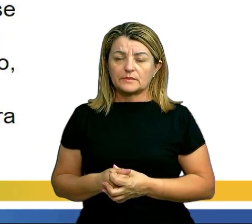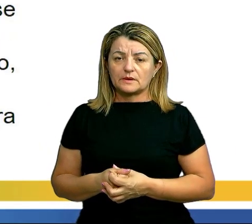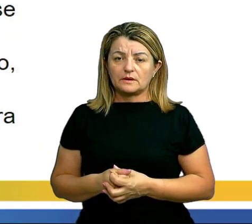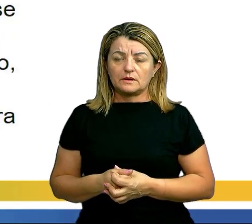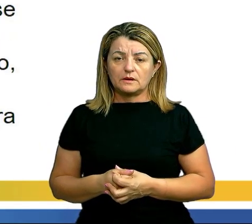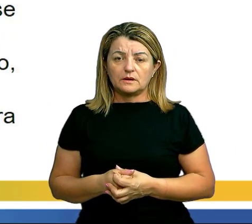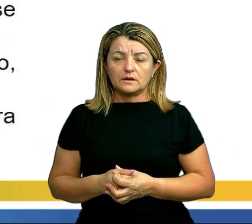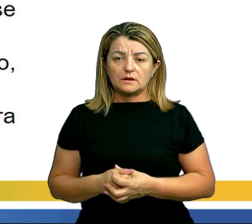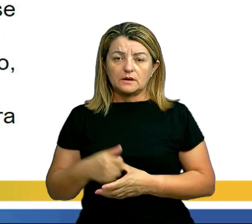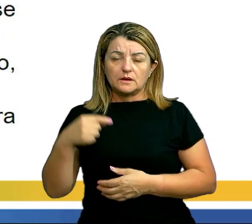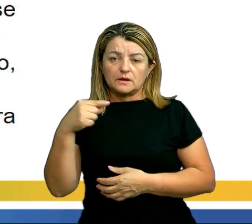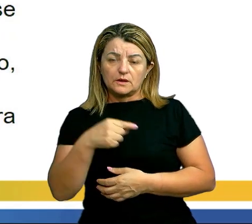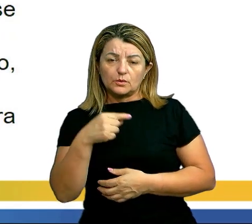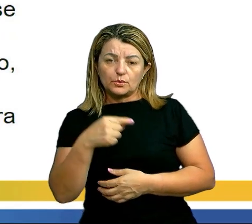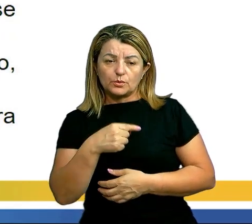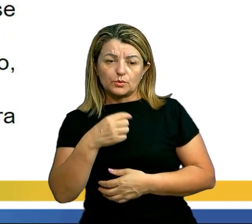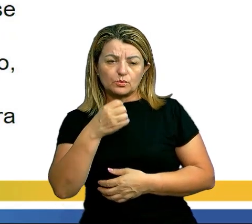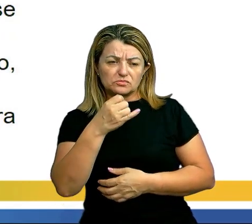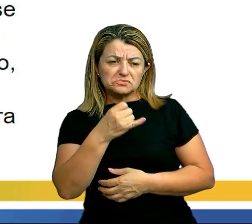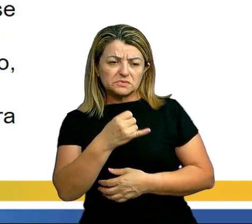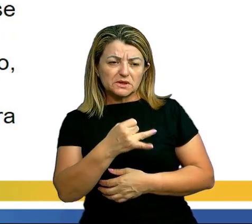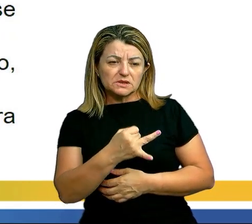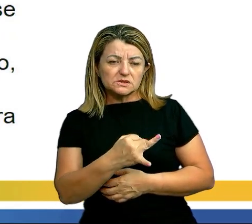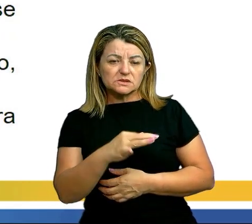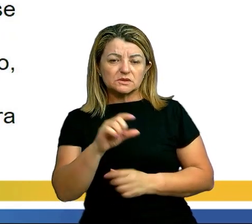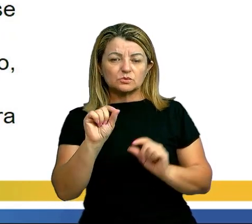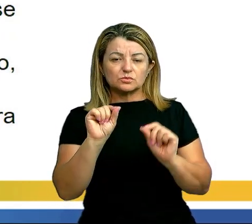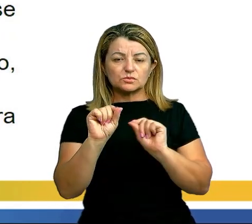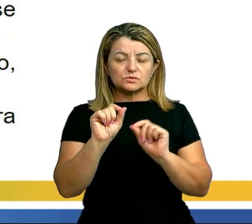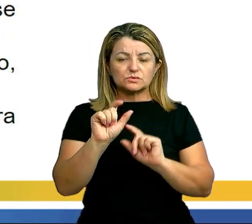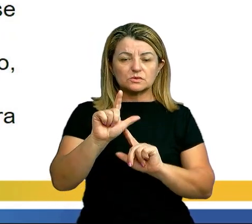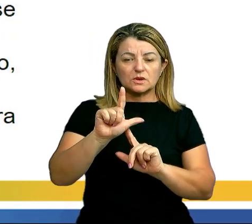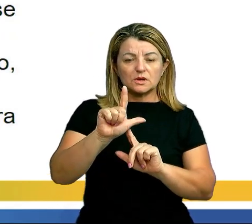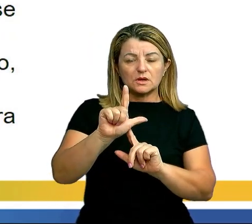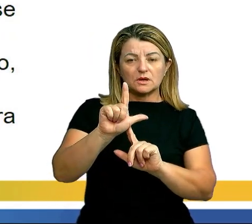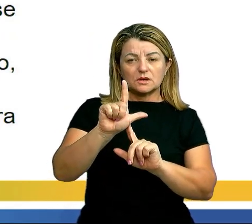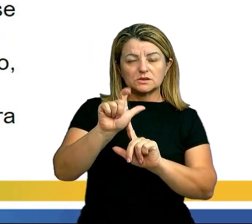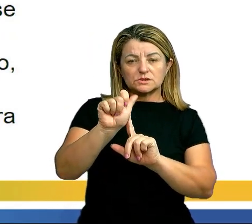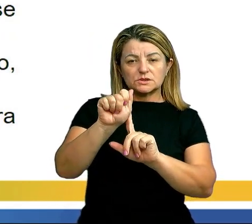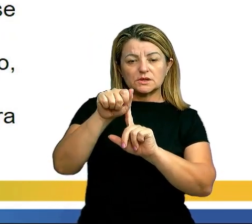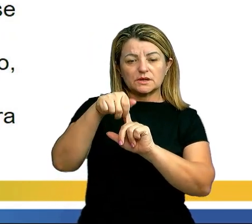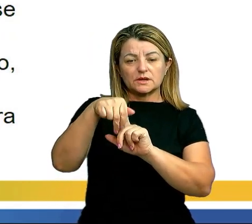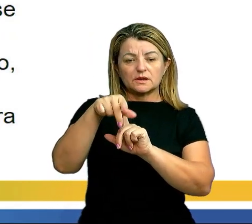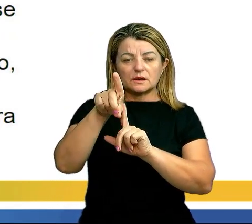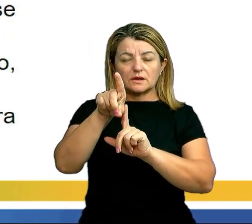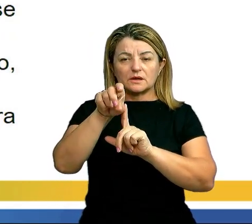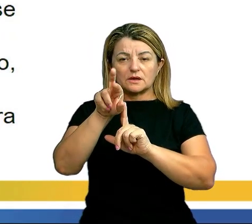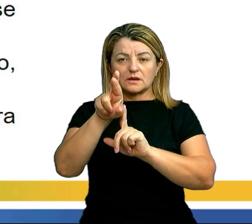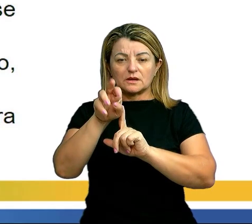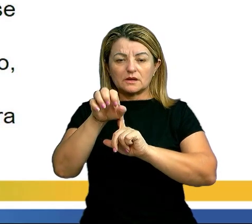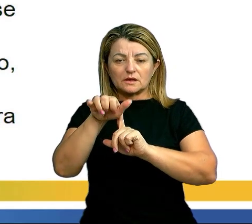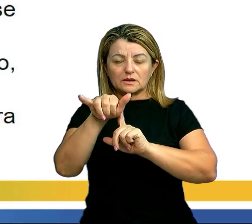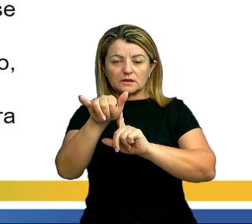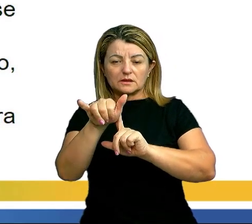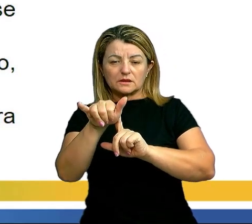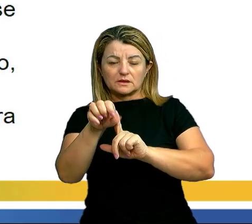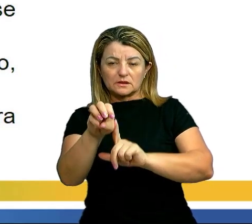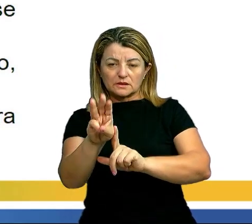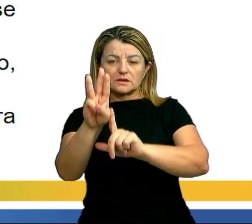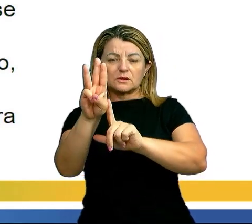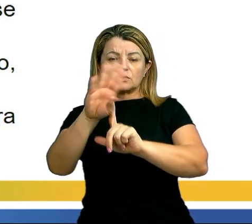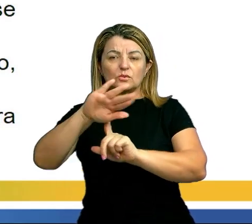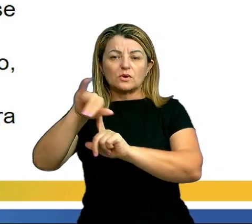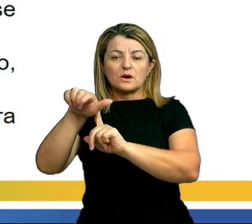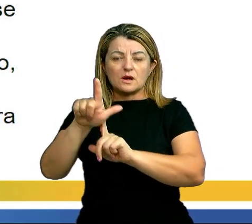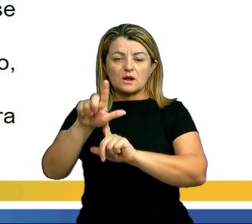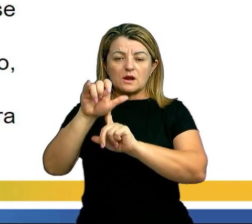Em relação ao comentário de Andrew Lisetsky sobre a temperatura de nitrogênio líquido, fica evidente que